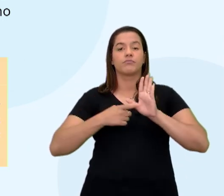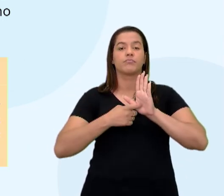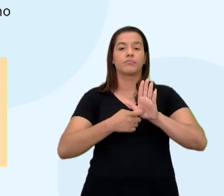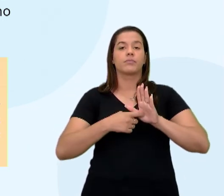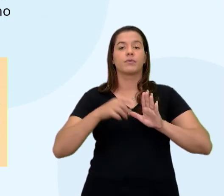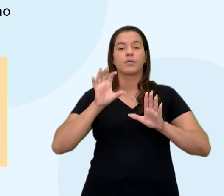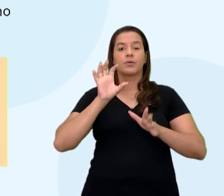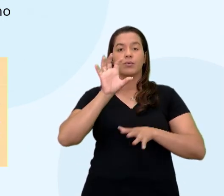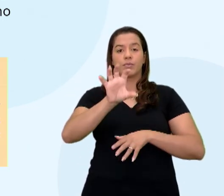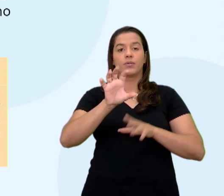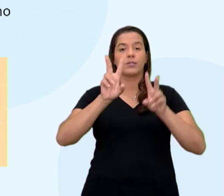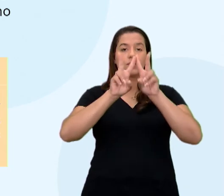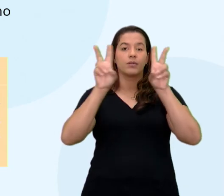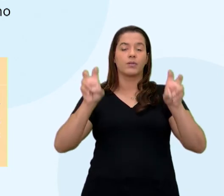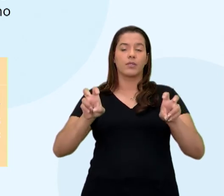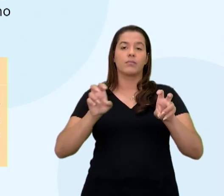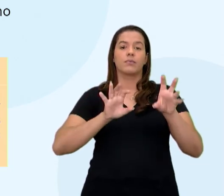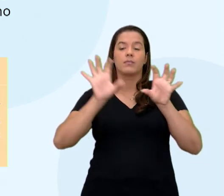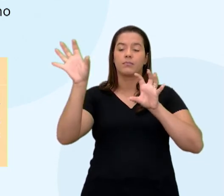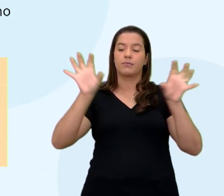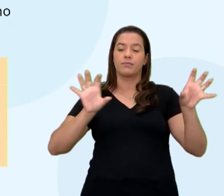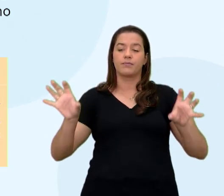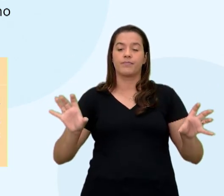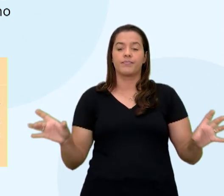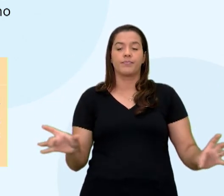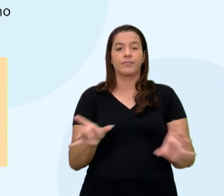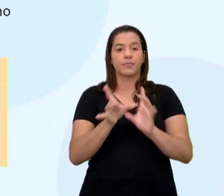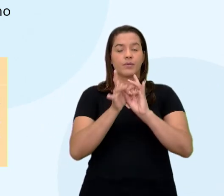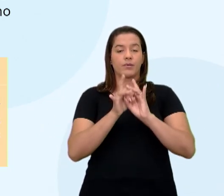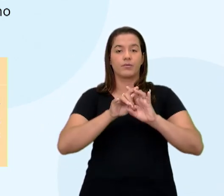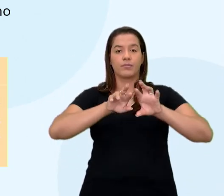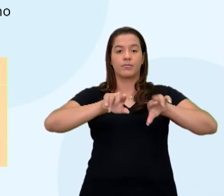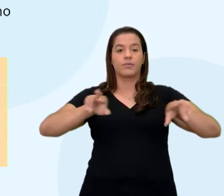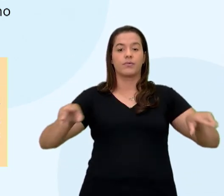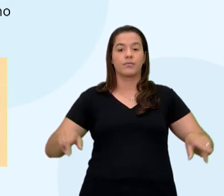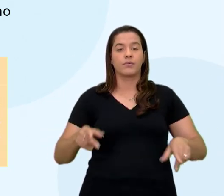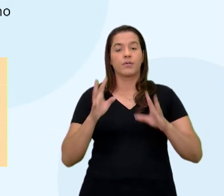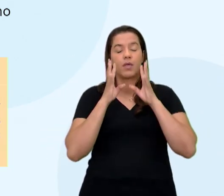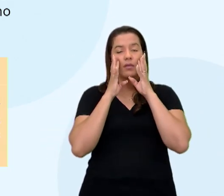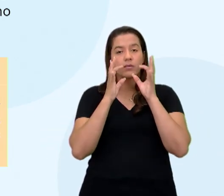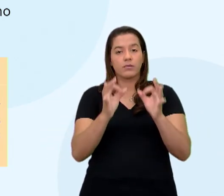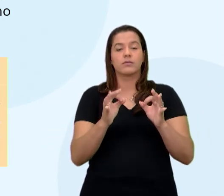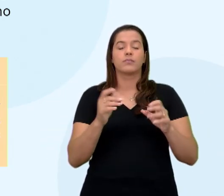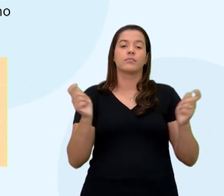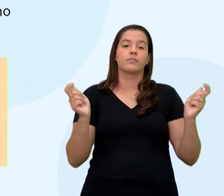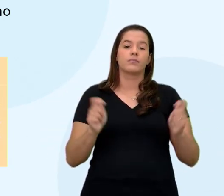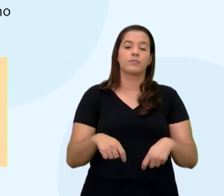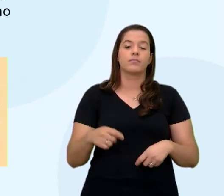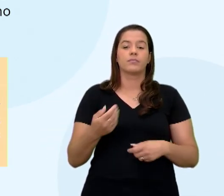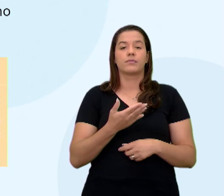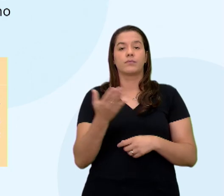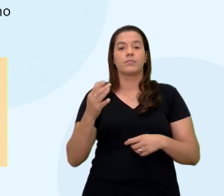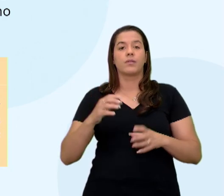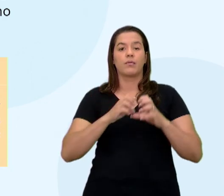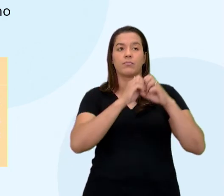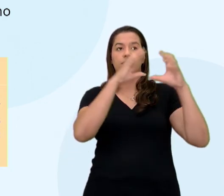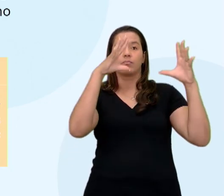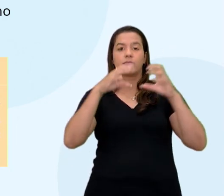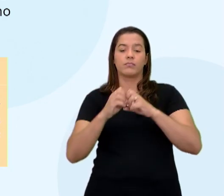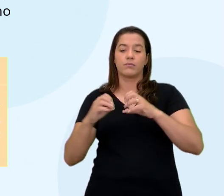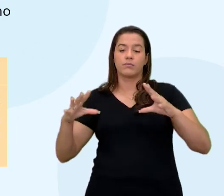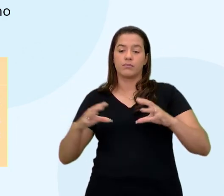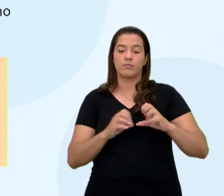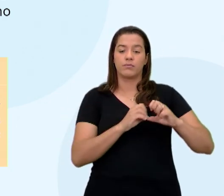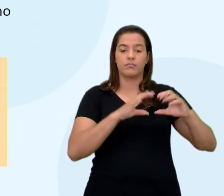tema central e periféricos unidos por diversos elementos que chamam a atenção, tais como flechas, balões, linhas,